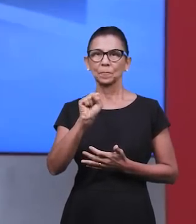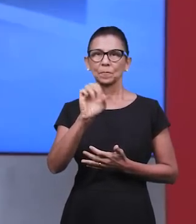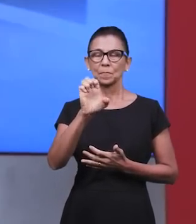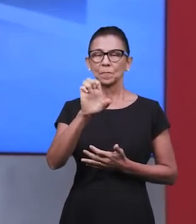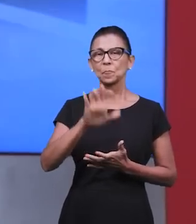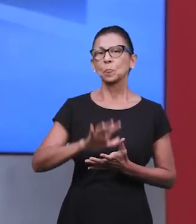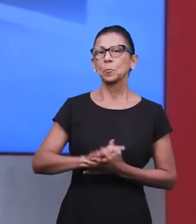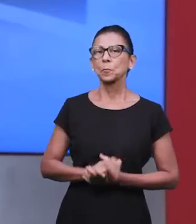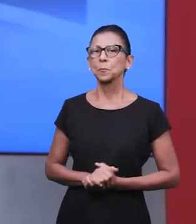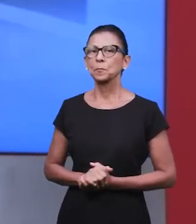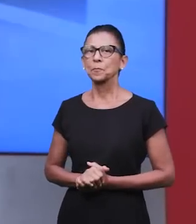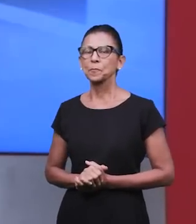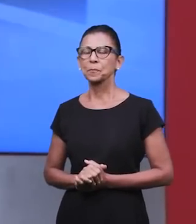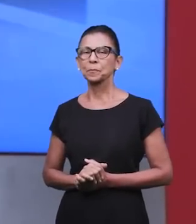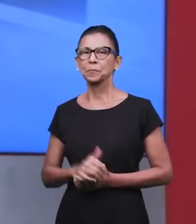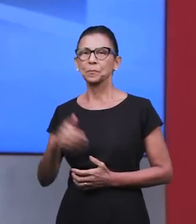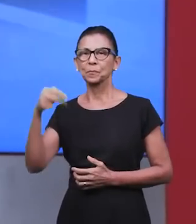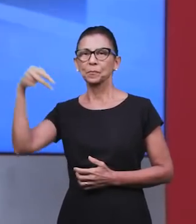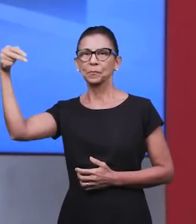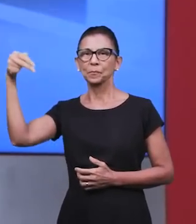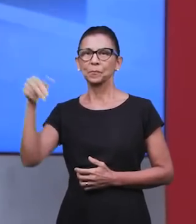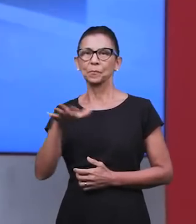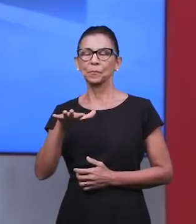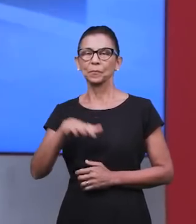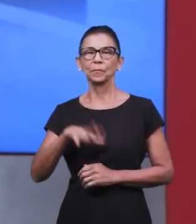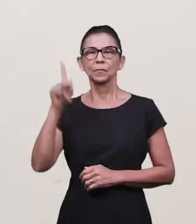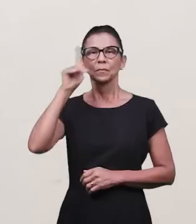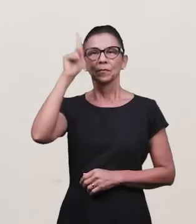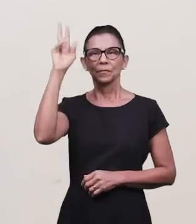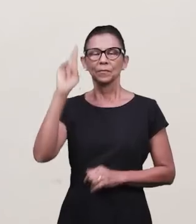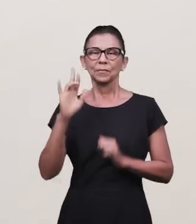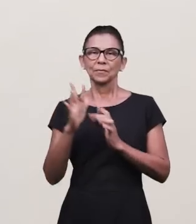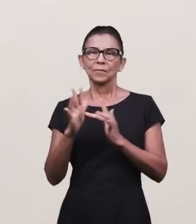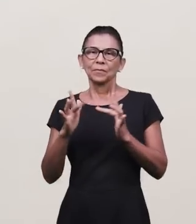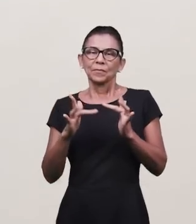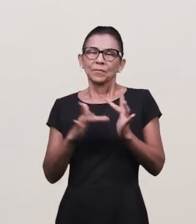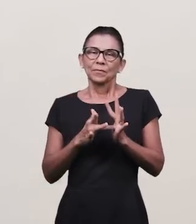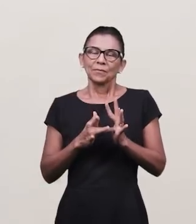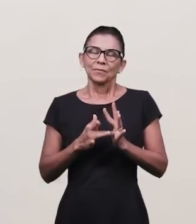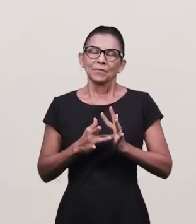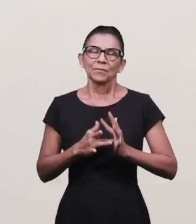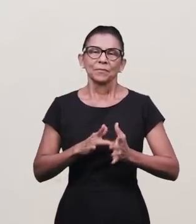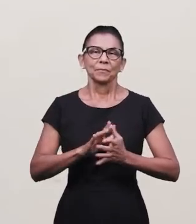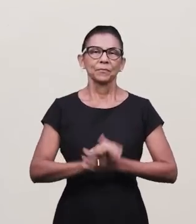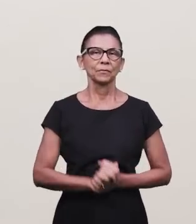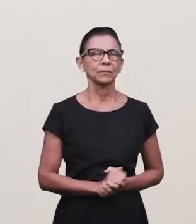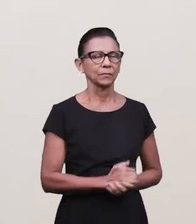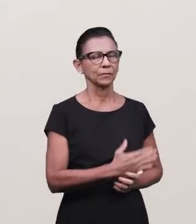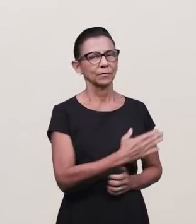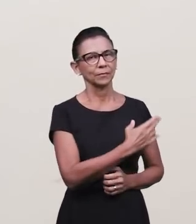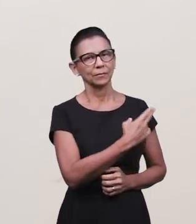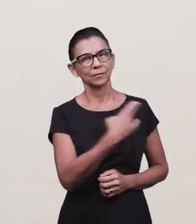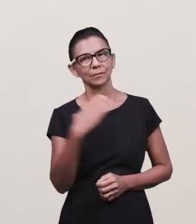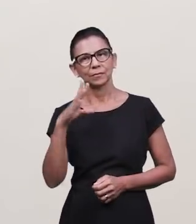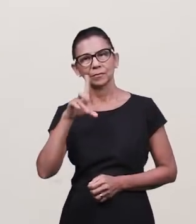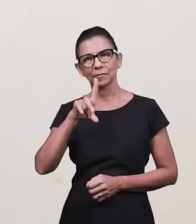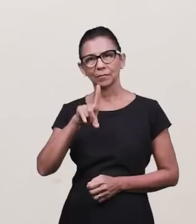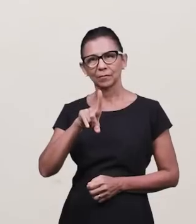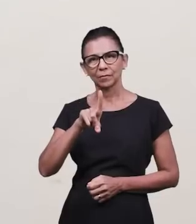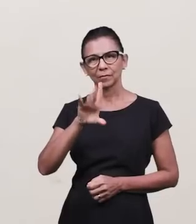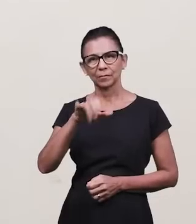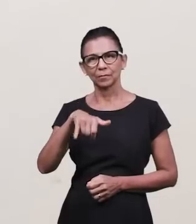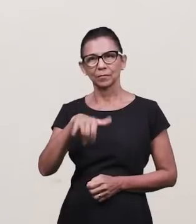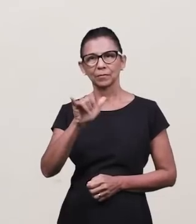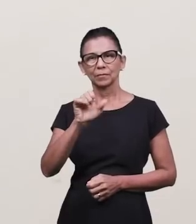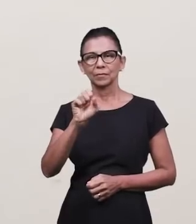sobre os irmãos aí do Norte. Paz do Senhor, minha querida irmã. Paz do Senhor, sou Deise Furtado, sua correspondente da